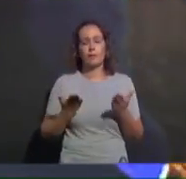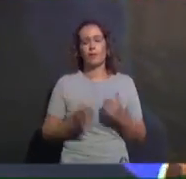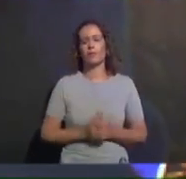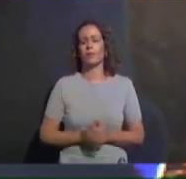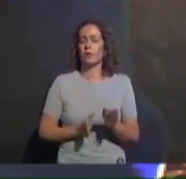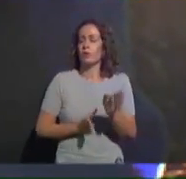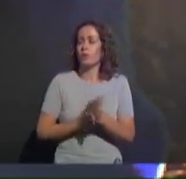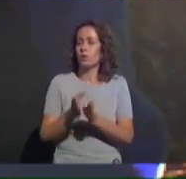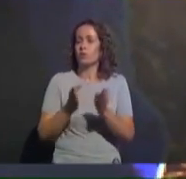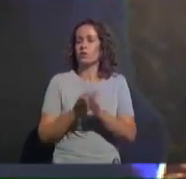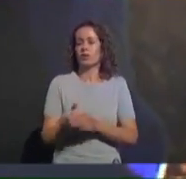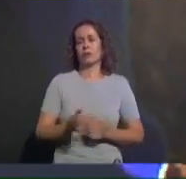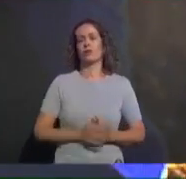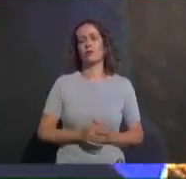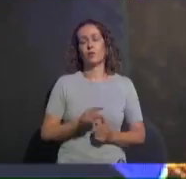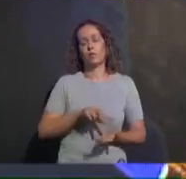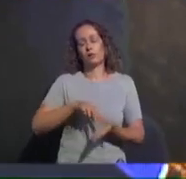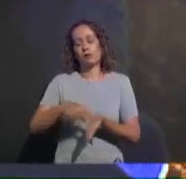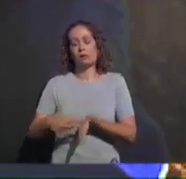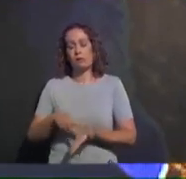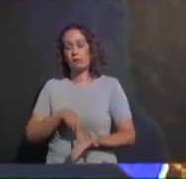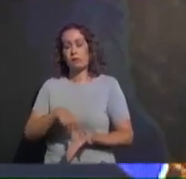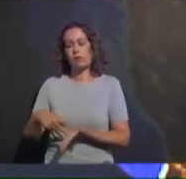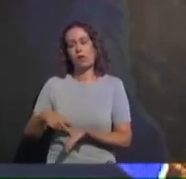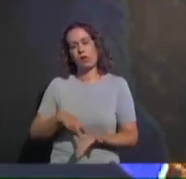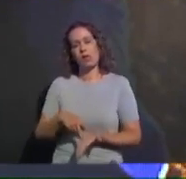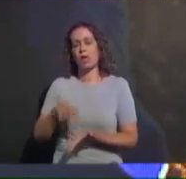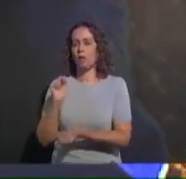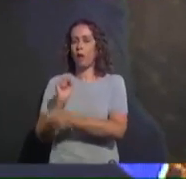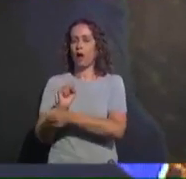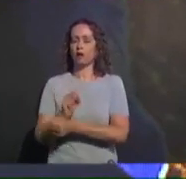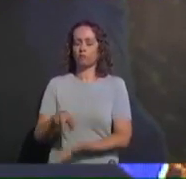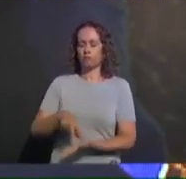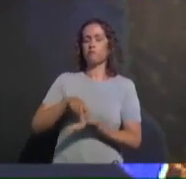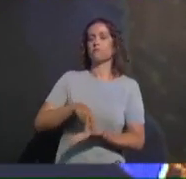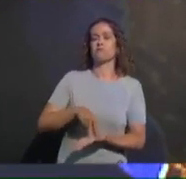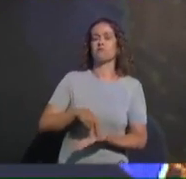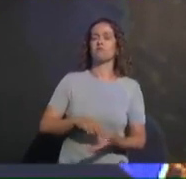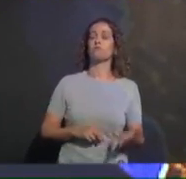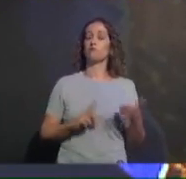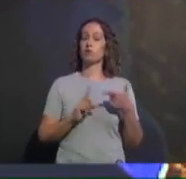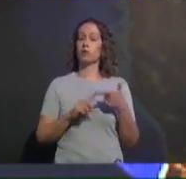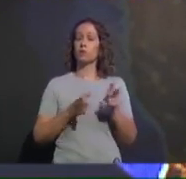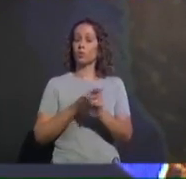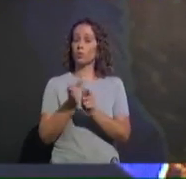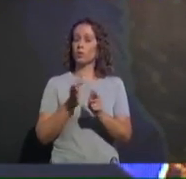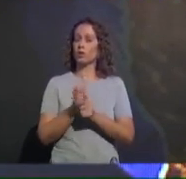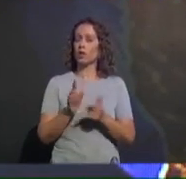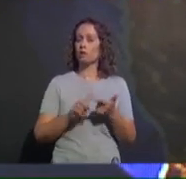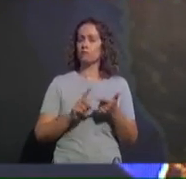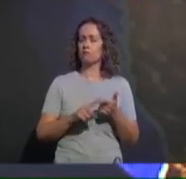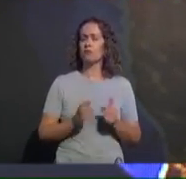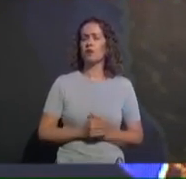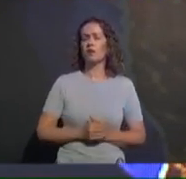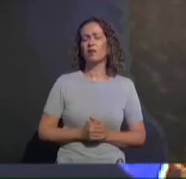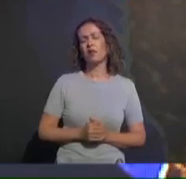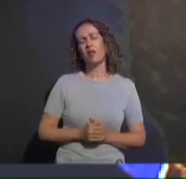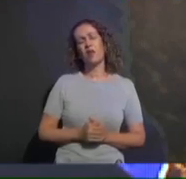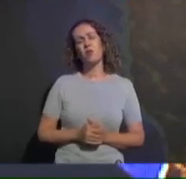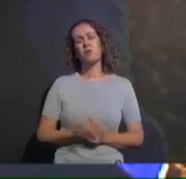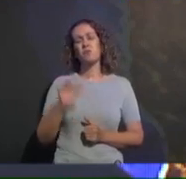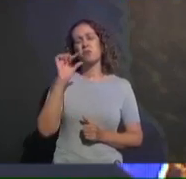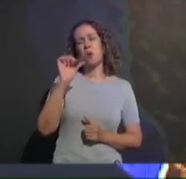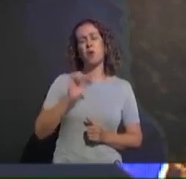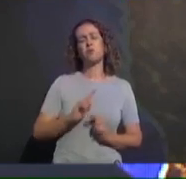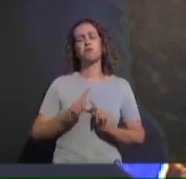Primeiro, sai dessa beirada, volta para o meio. Segundo conselho, faça de tudo um pouco. Faça de tudo um